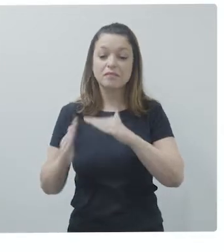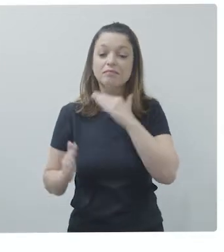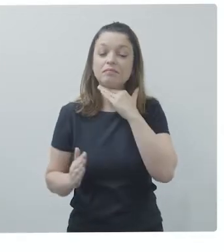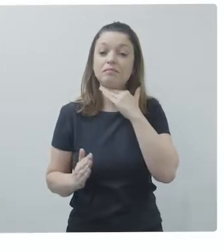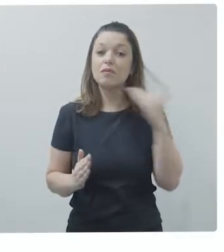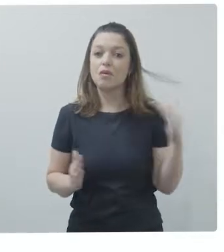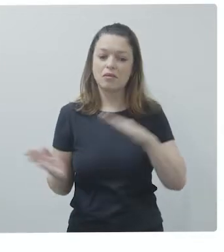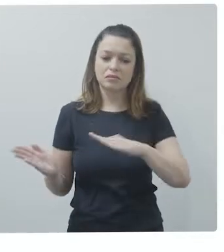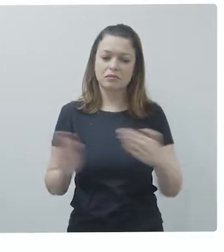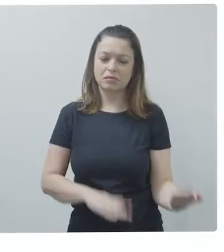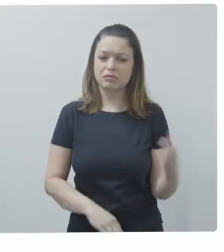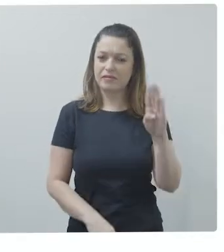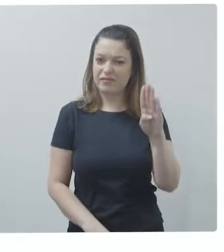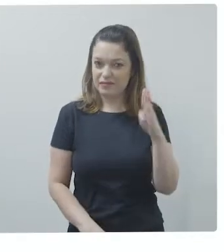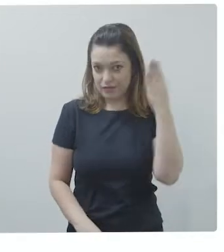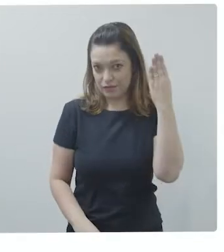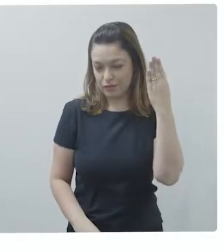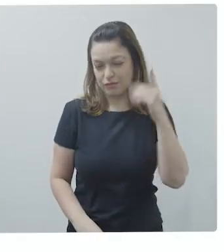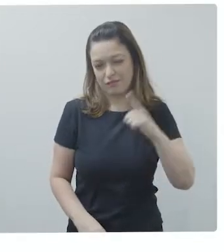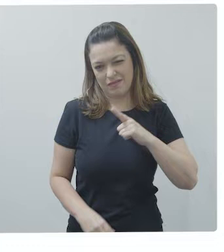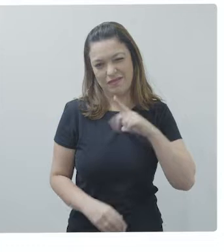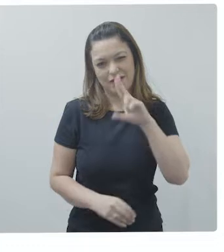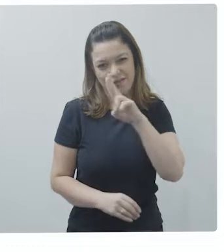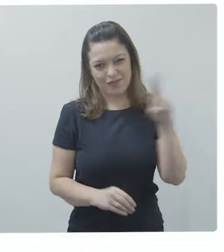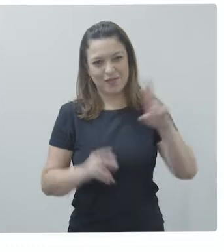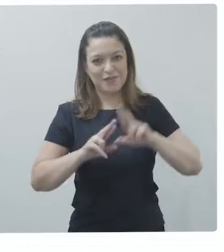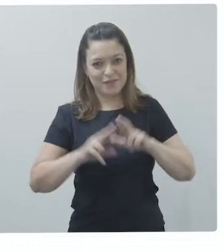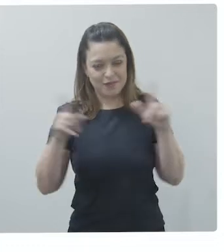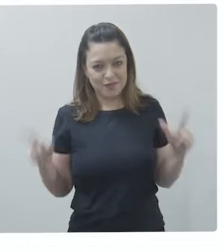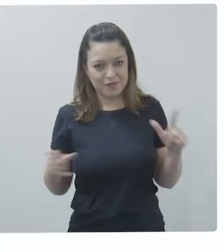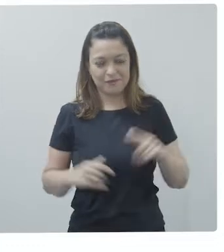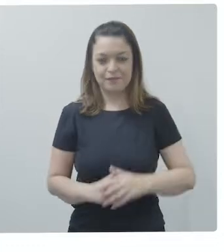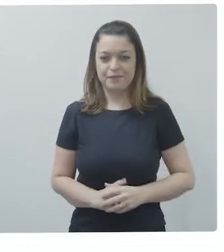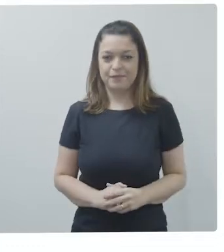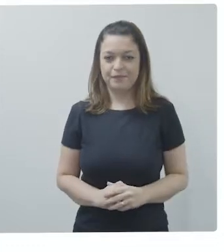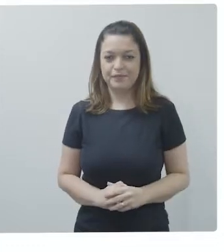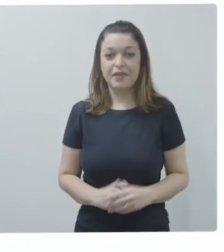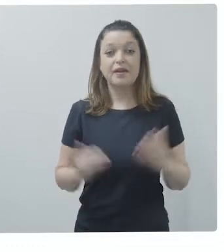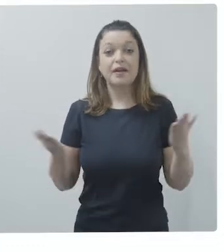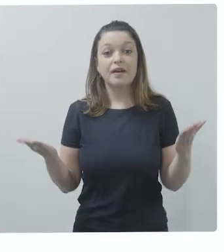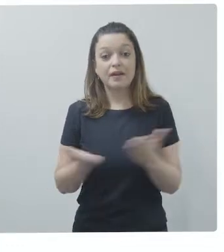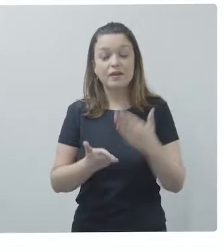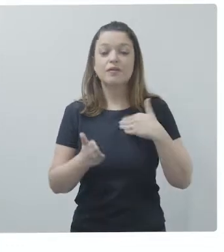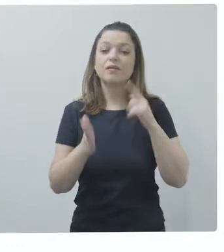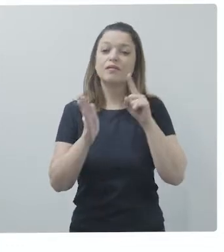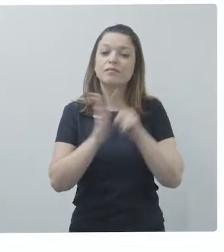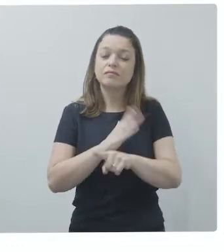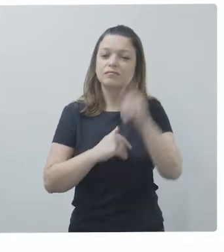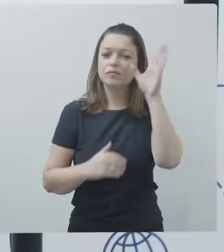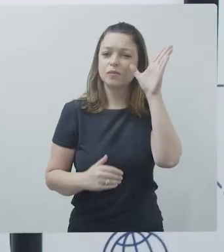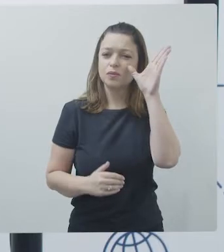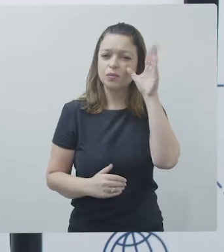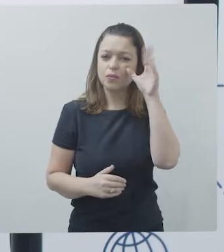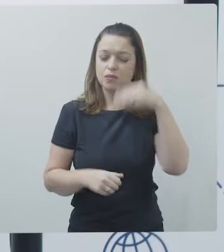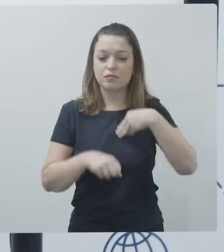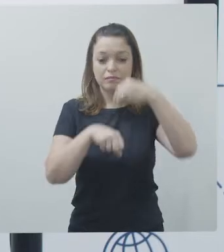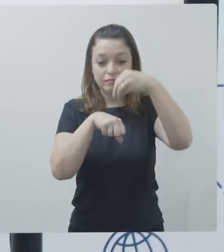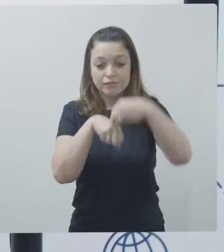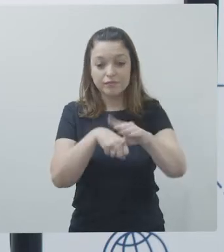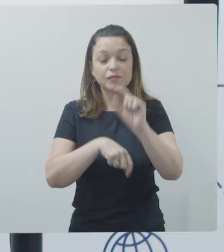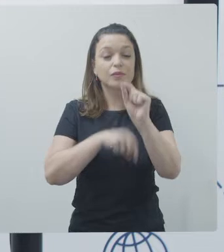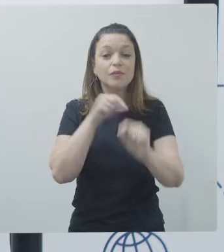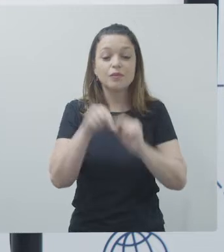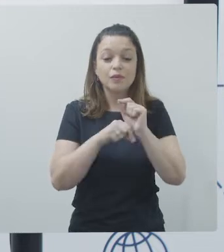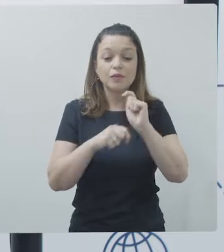desonestos. Nós conhecemos com outro nome, certo? Agora, nós vamos para algumas curiosidades sobre